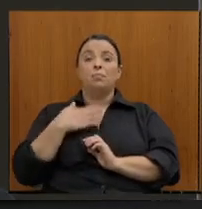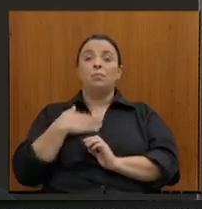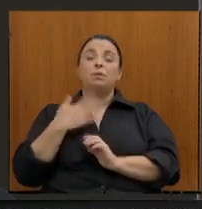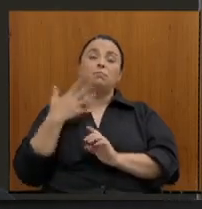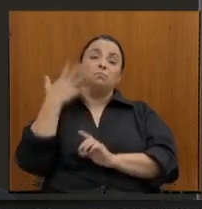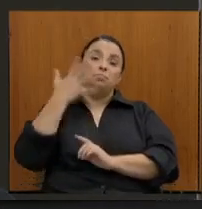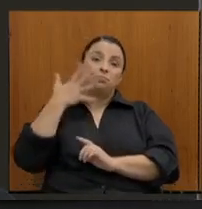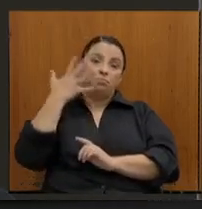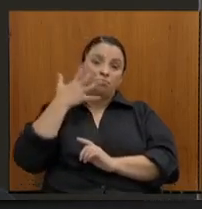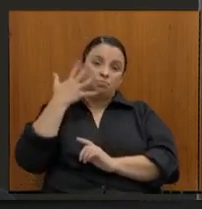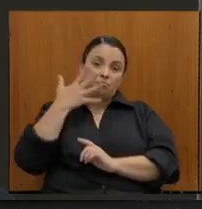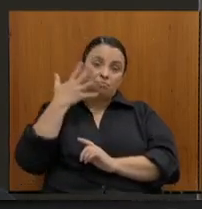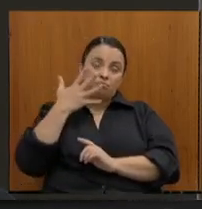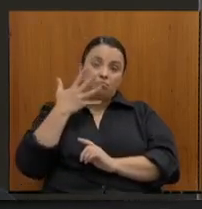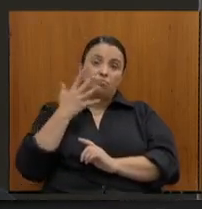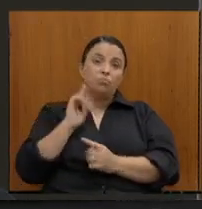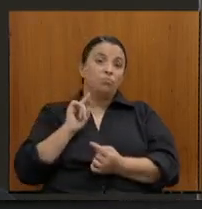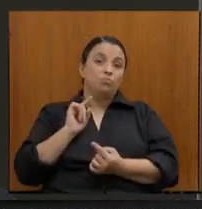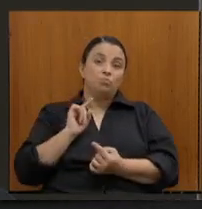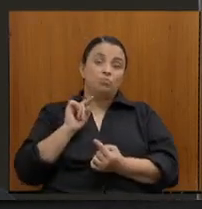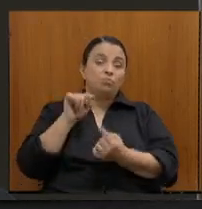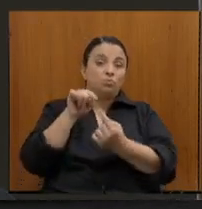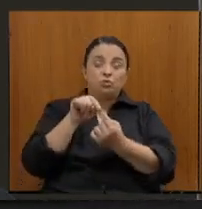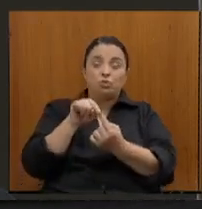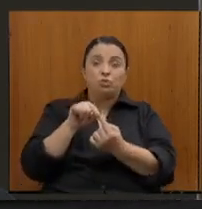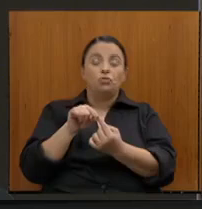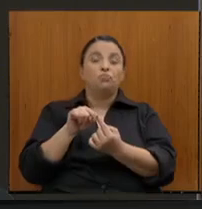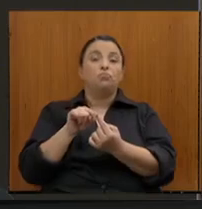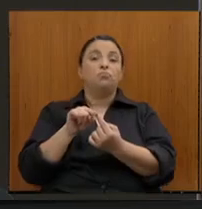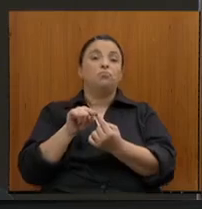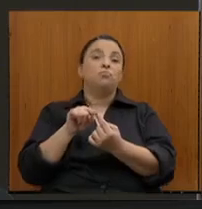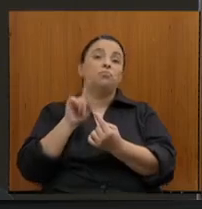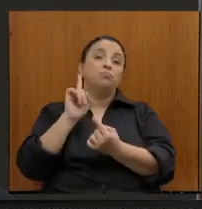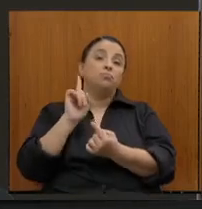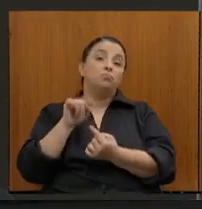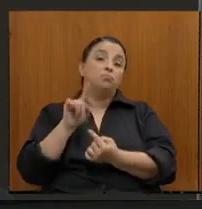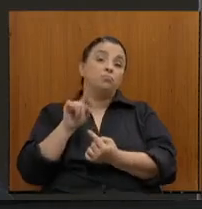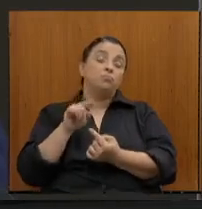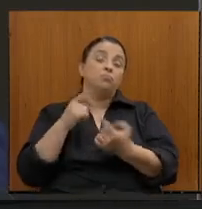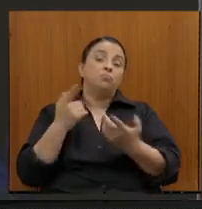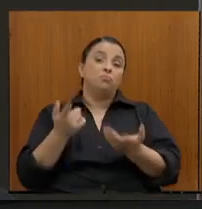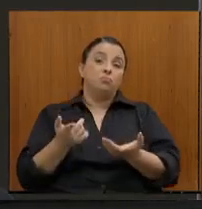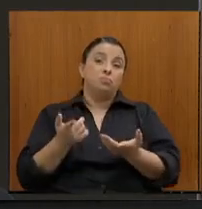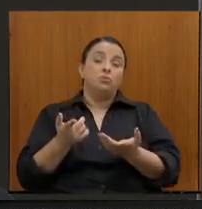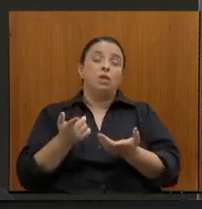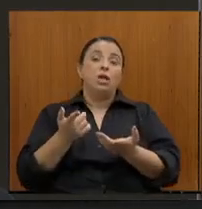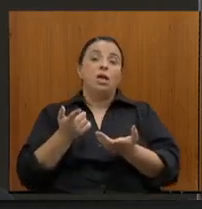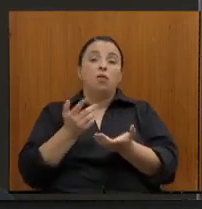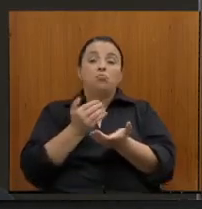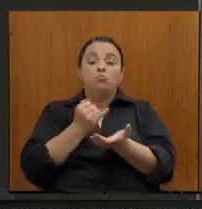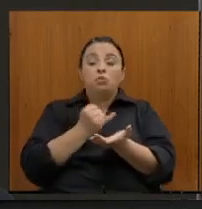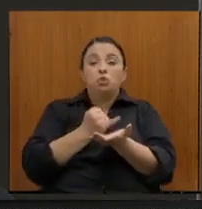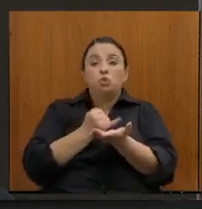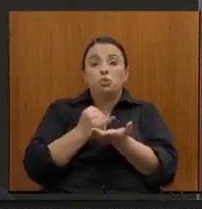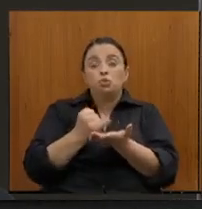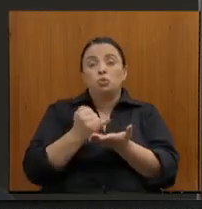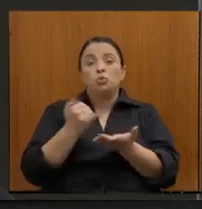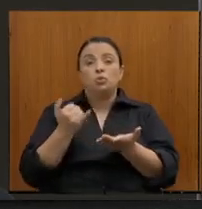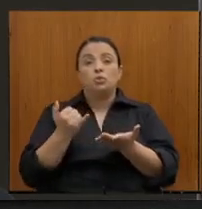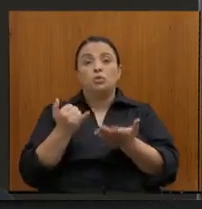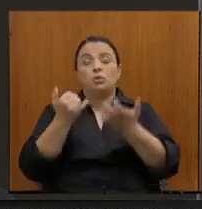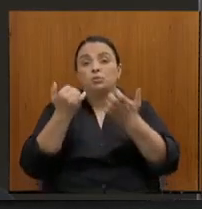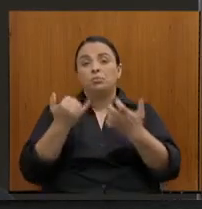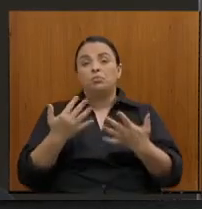que foi me dado Ali era fazer um pouco do introdução o